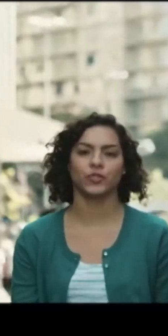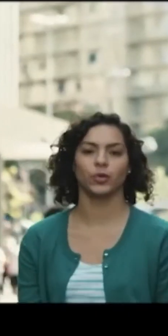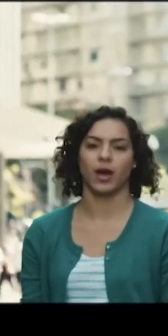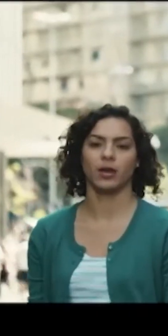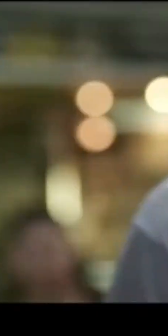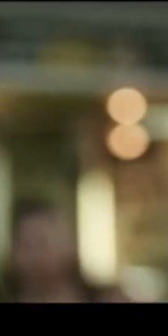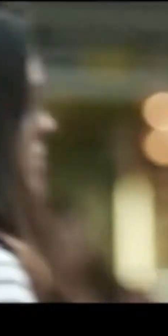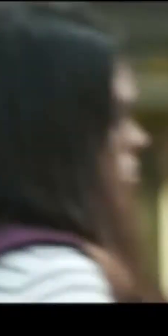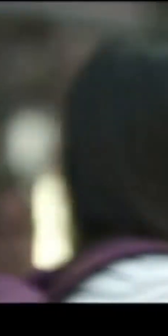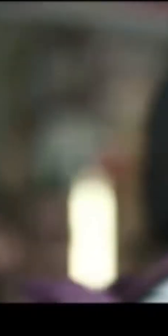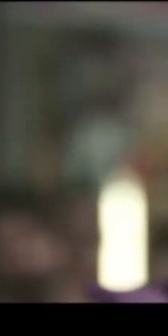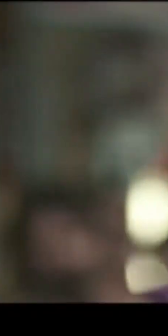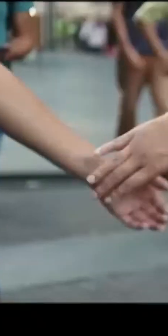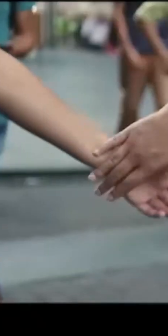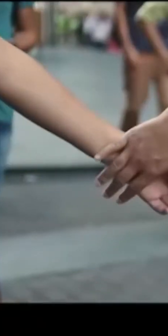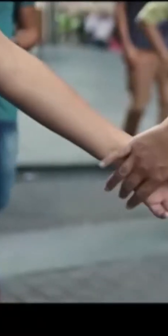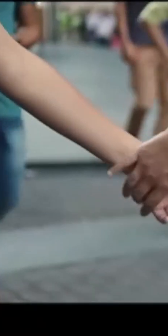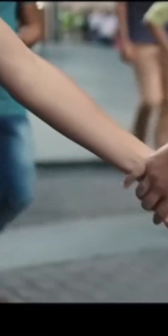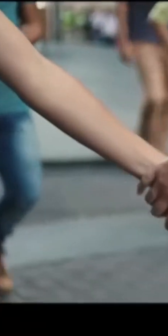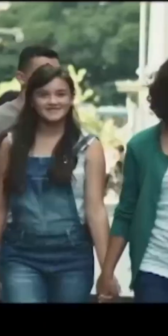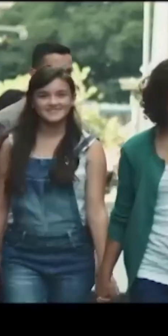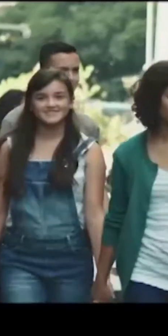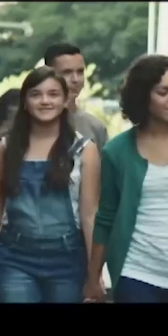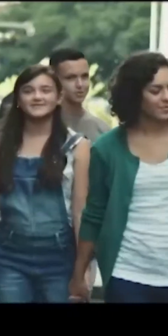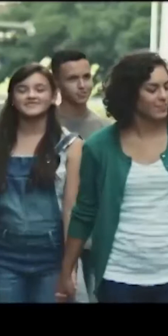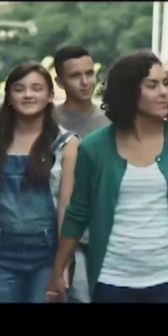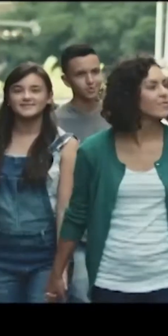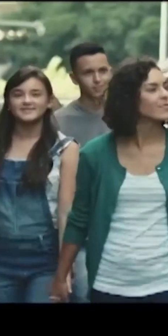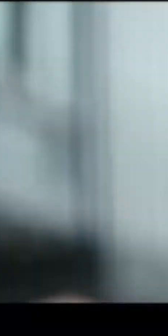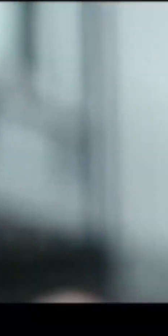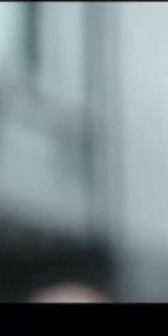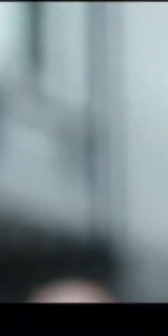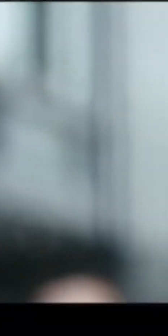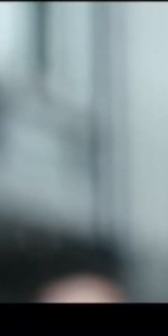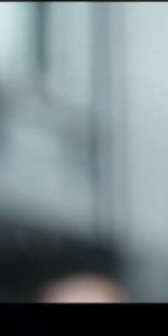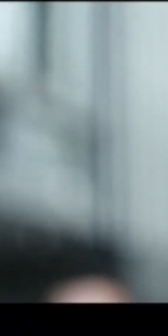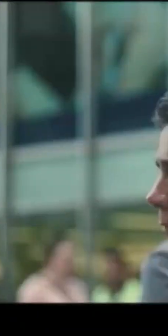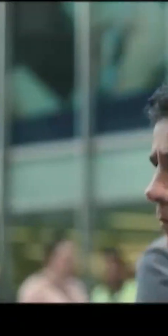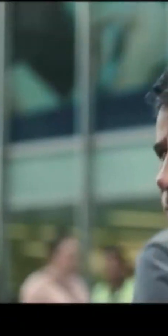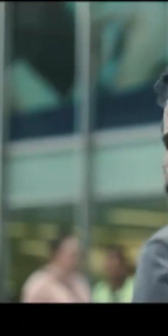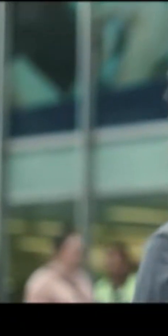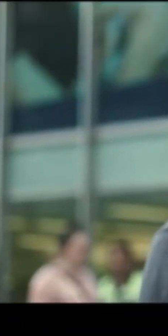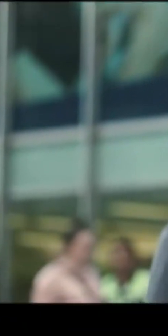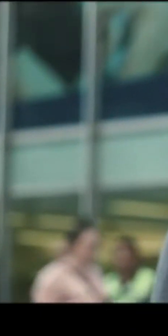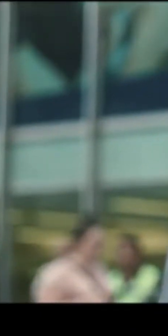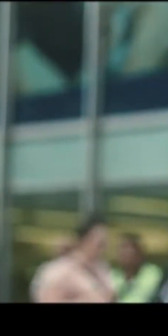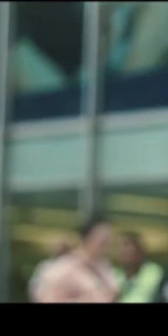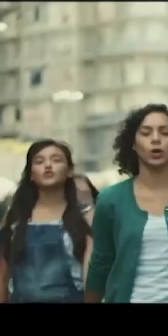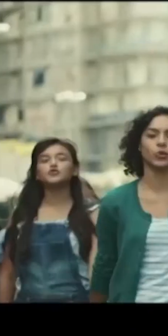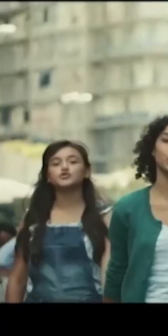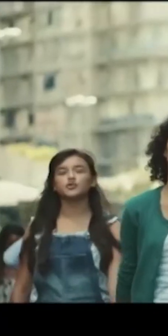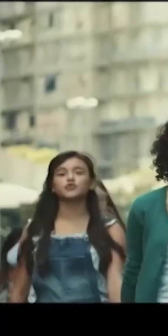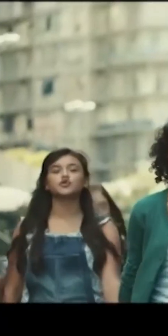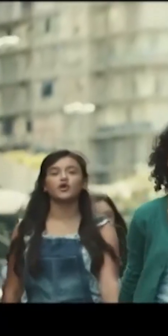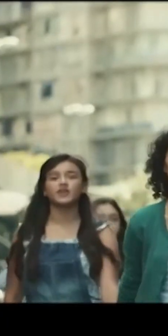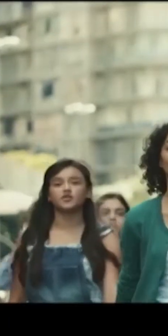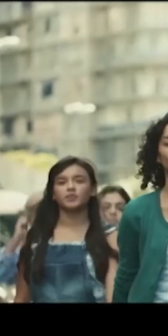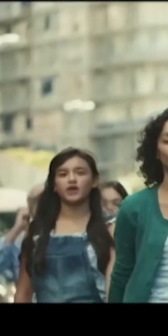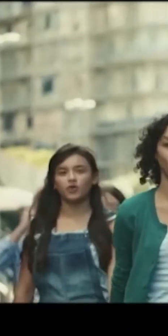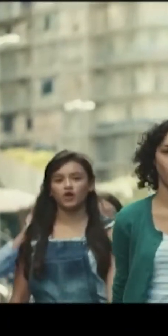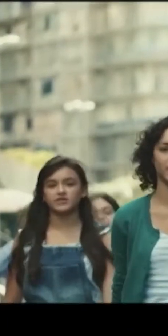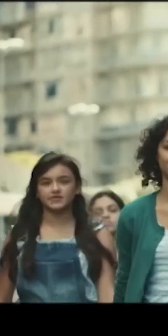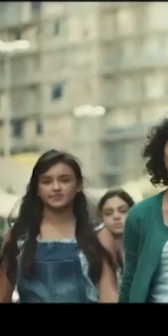doença pode voltar, mais forte. Família, amigos, profissionais de saúde, todos juntos